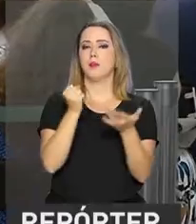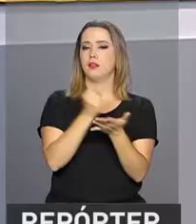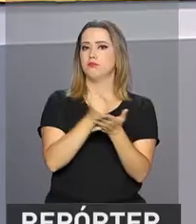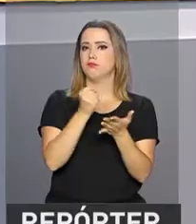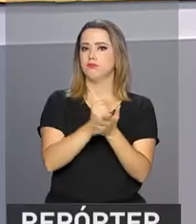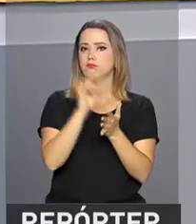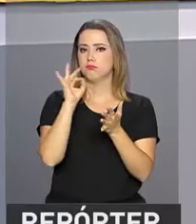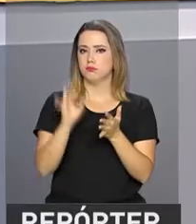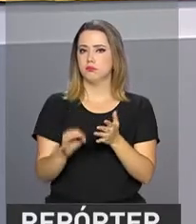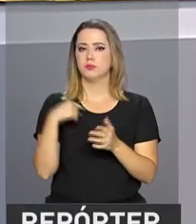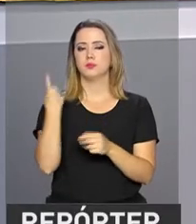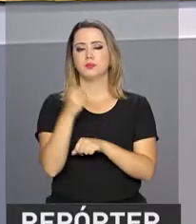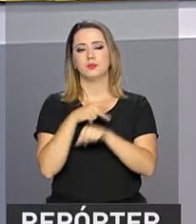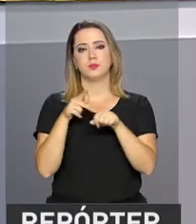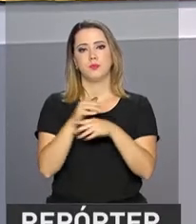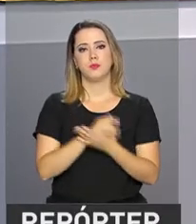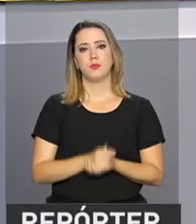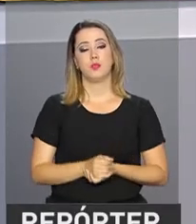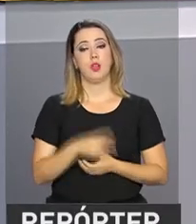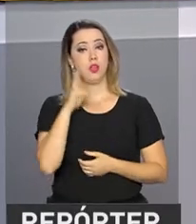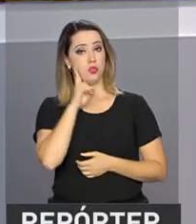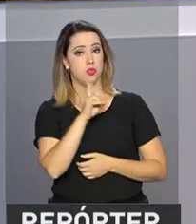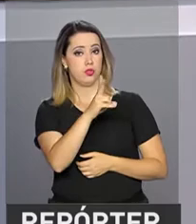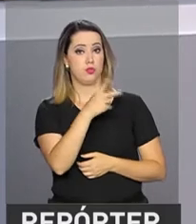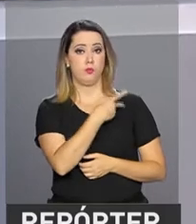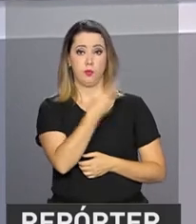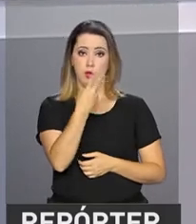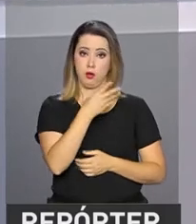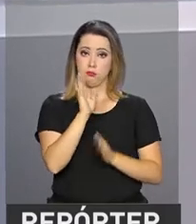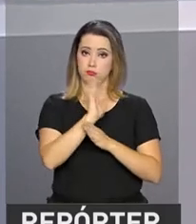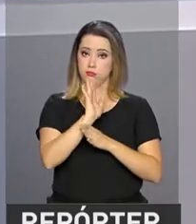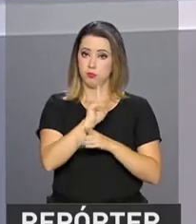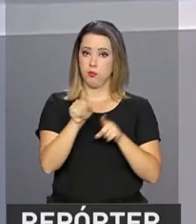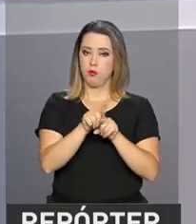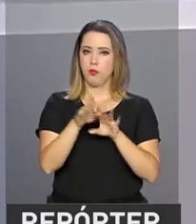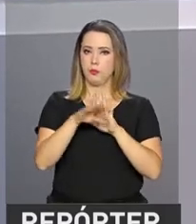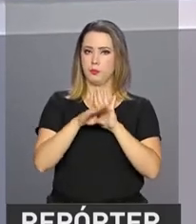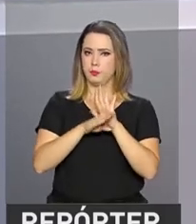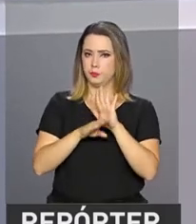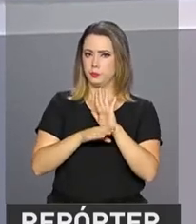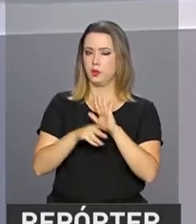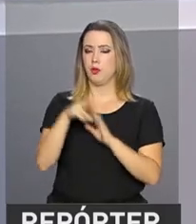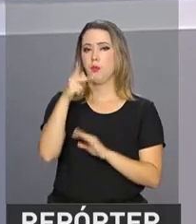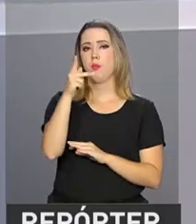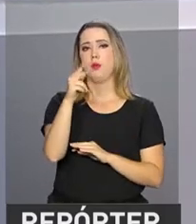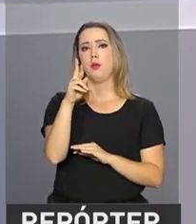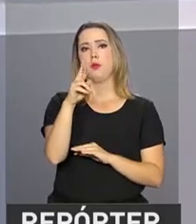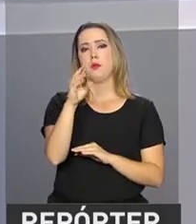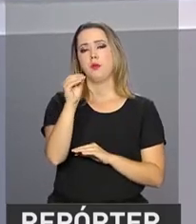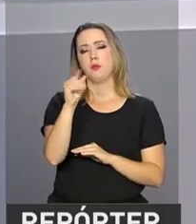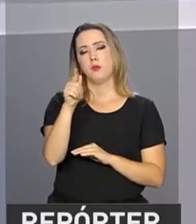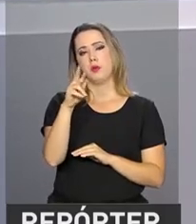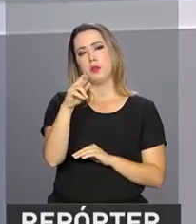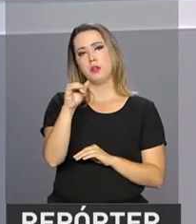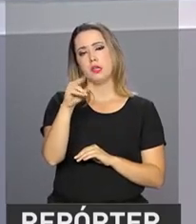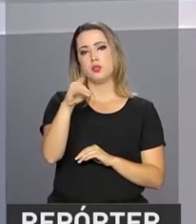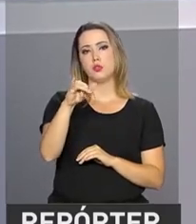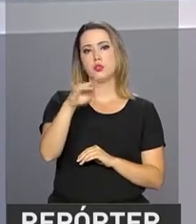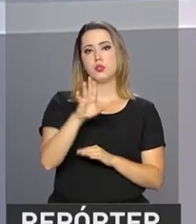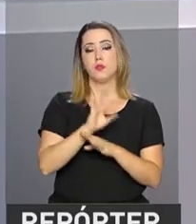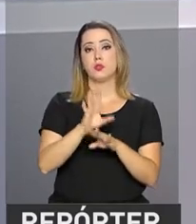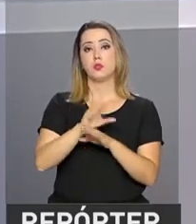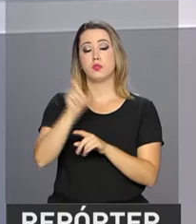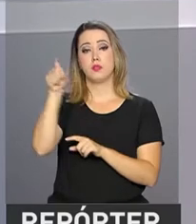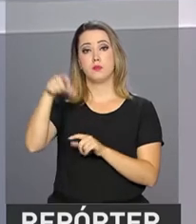país como a gente viu aí nas duas matérias do programa progredir vai atender principalmente os beneficiários do bolsa família